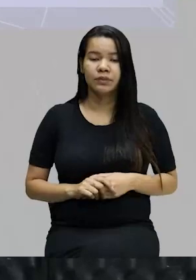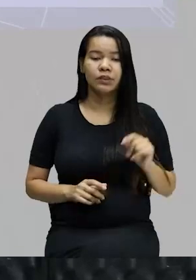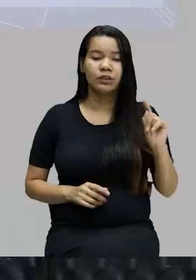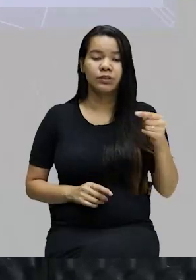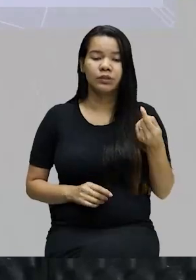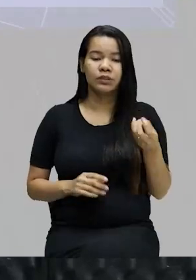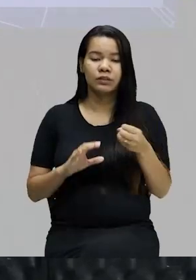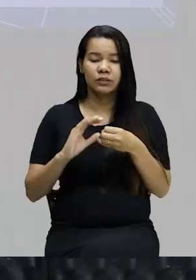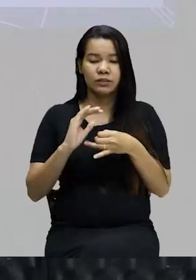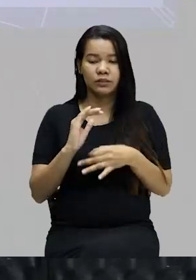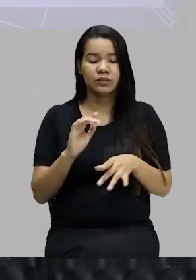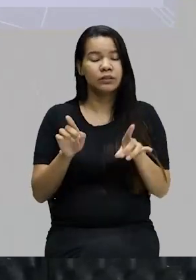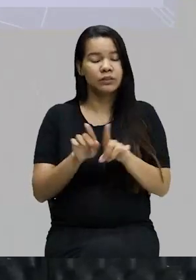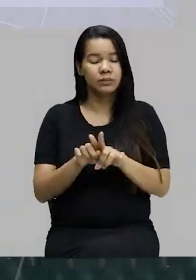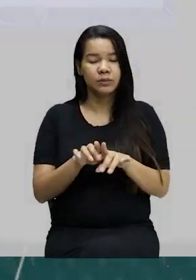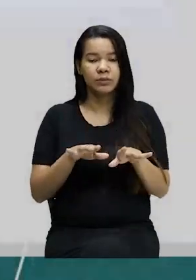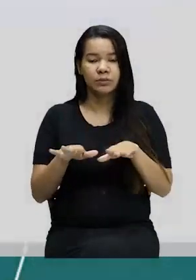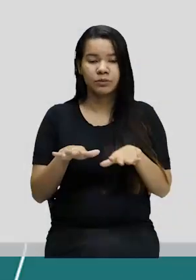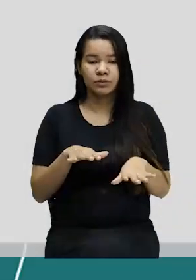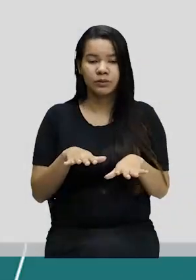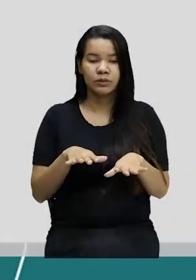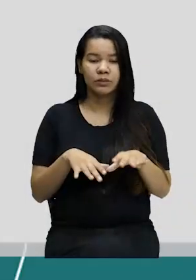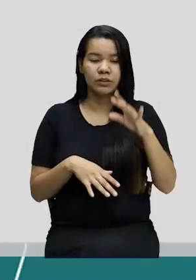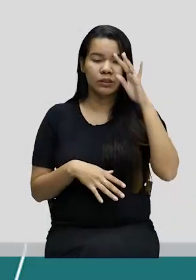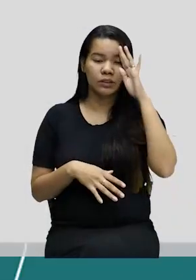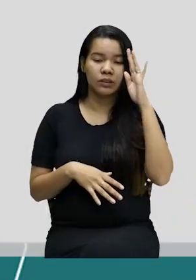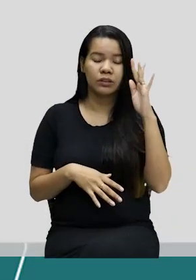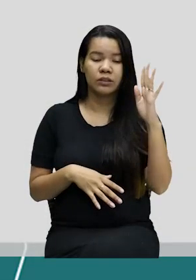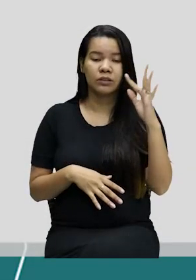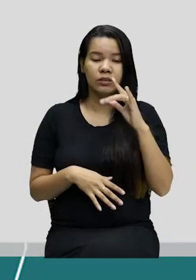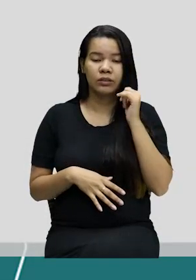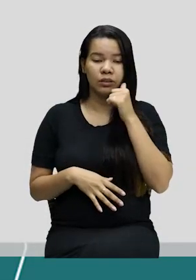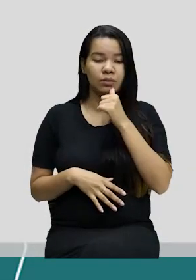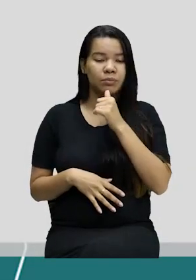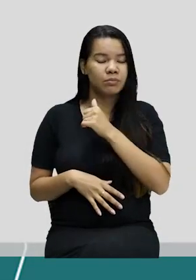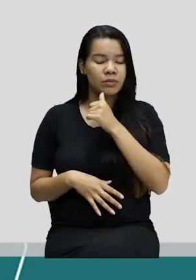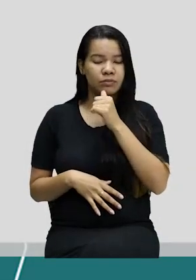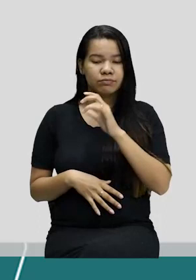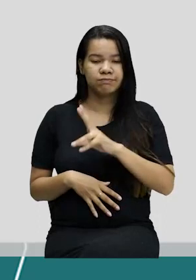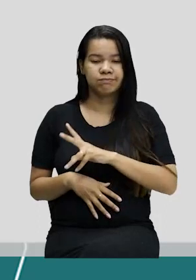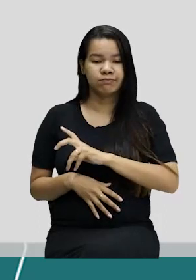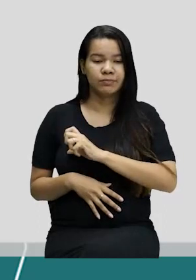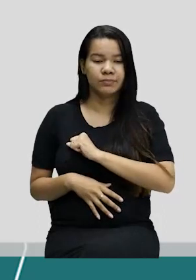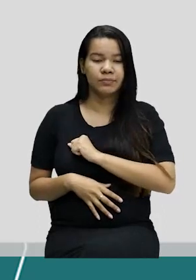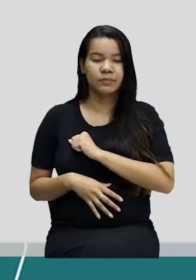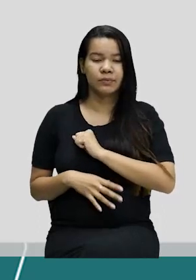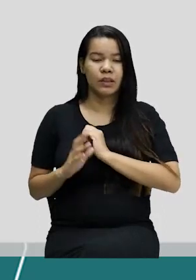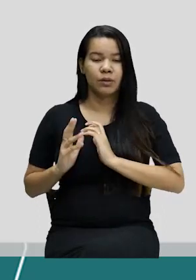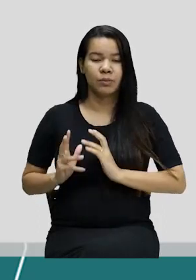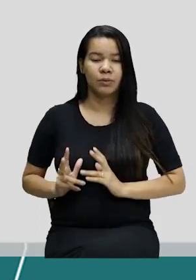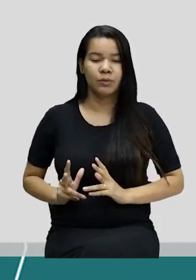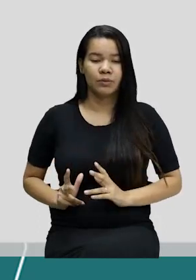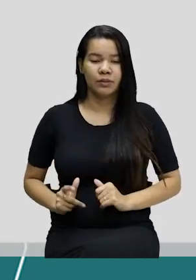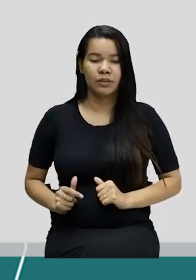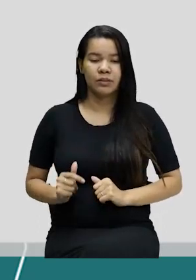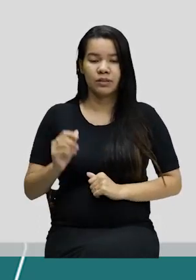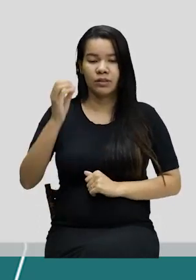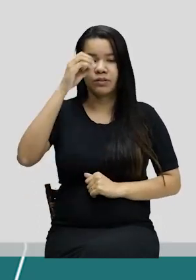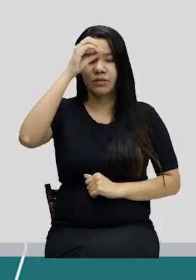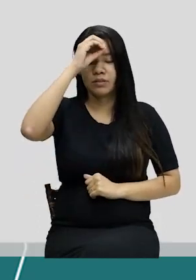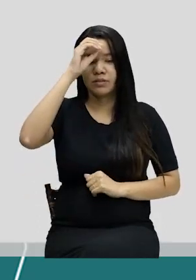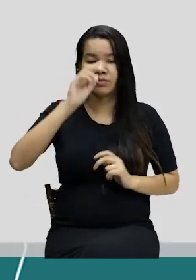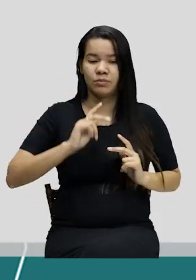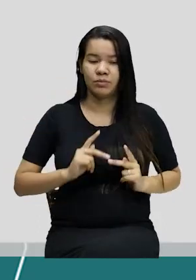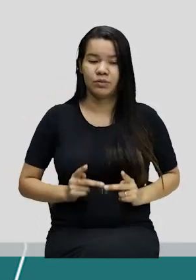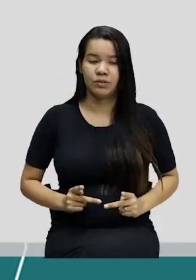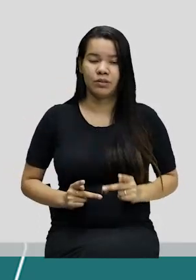Outras características desse movimento são a idealização da mulher amada, a pureza e a ingenuidade humana, a